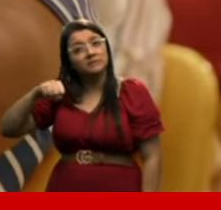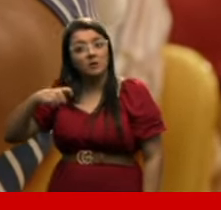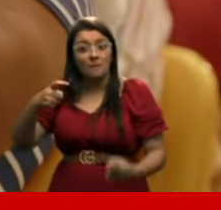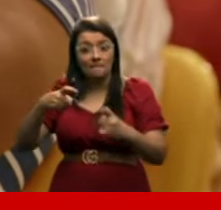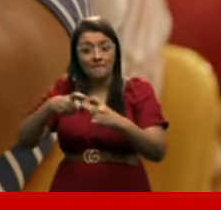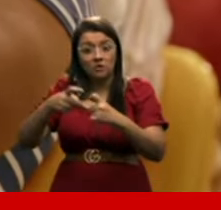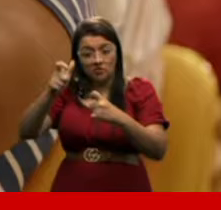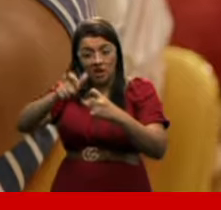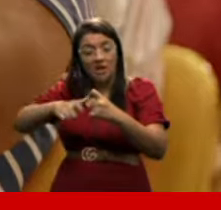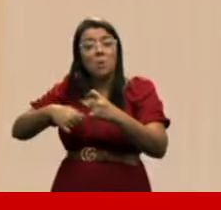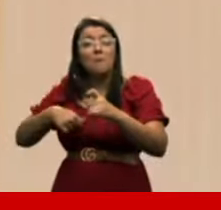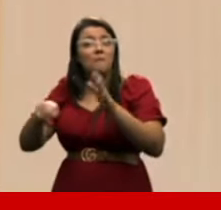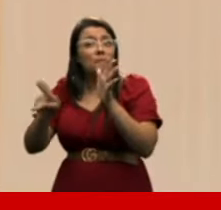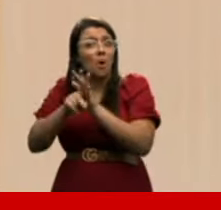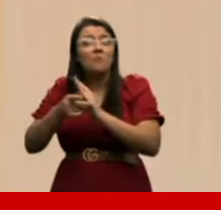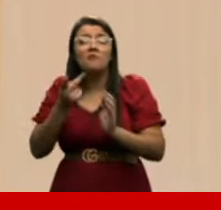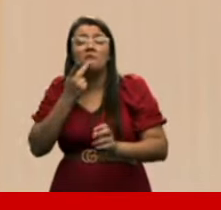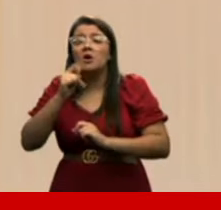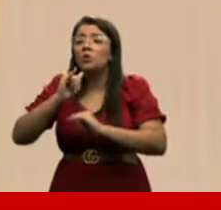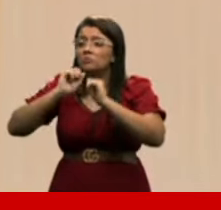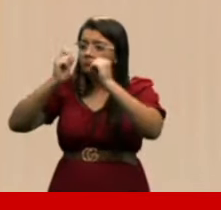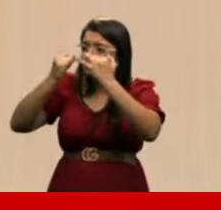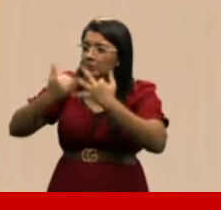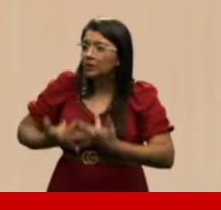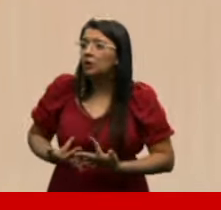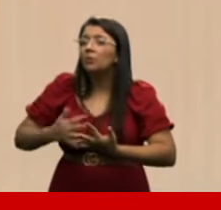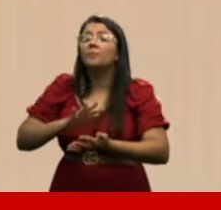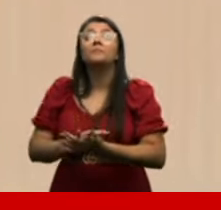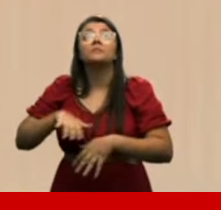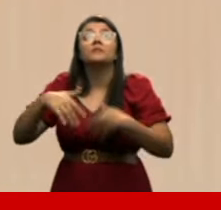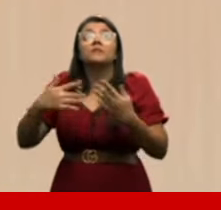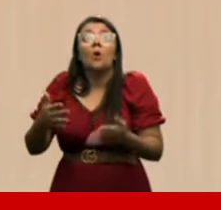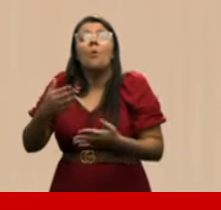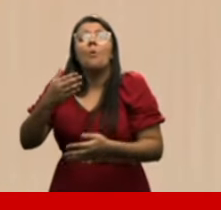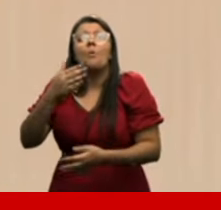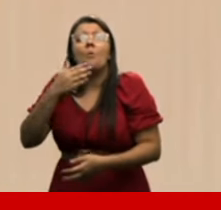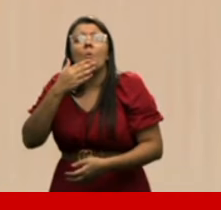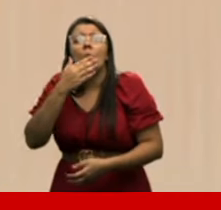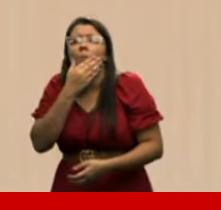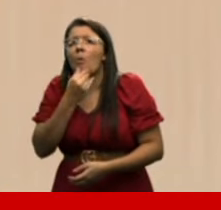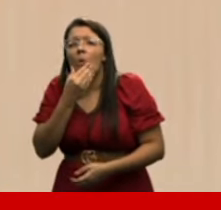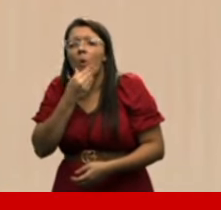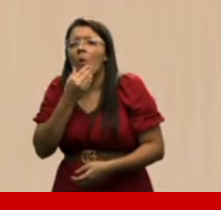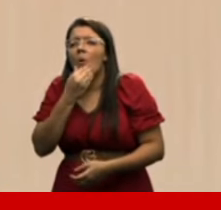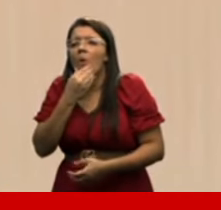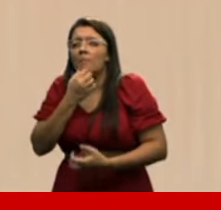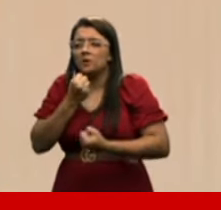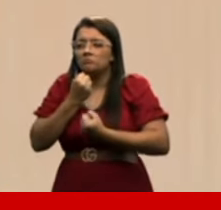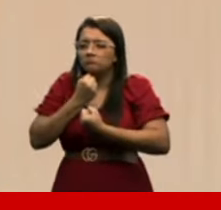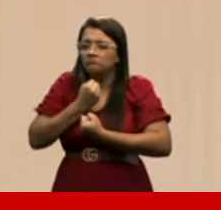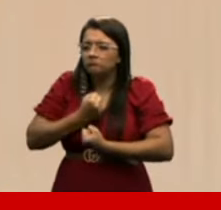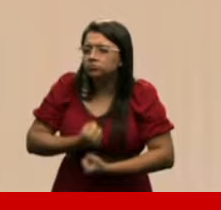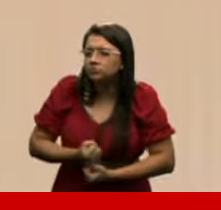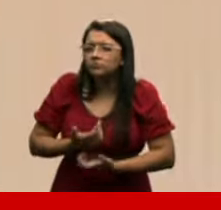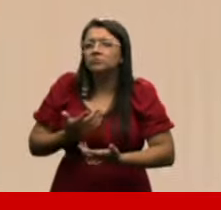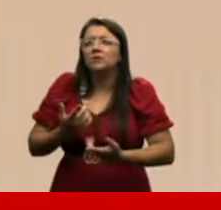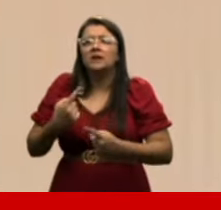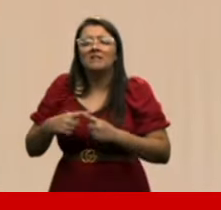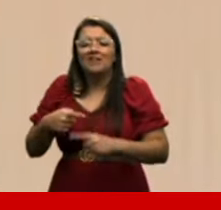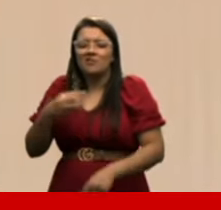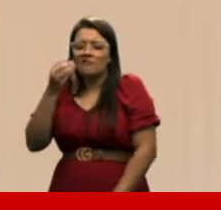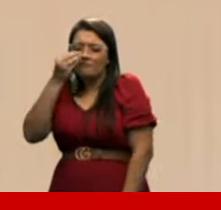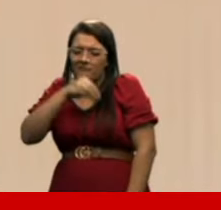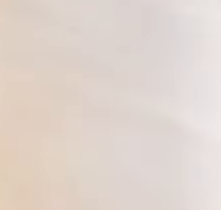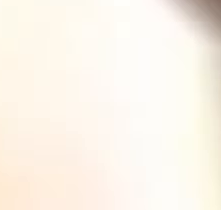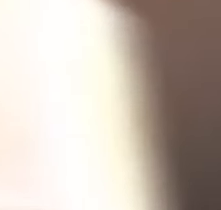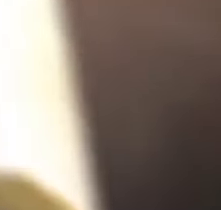médico. Que o homem não aguenta as dores que as mulheres